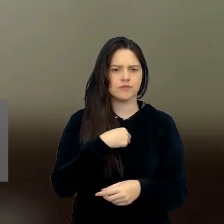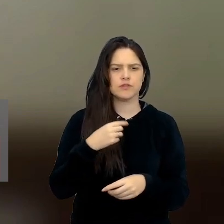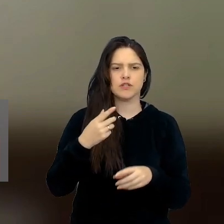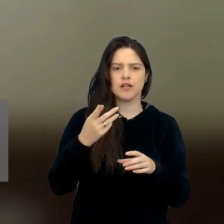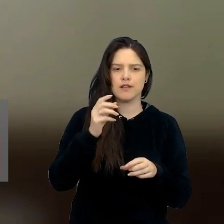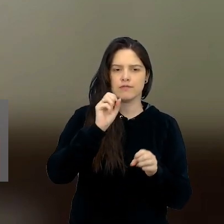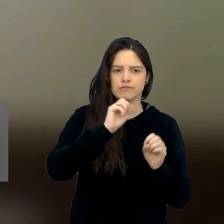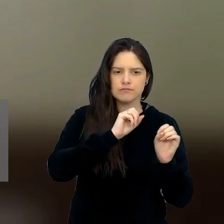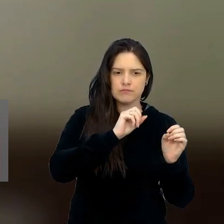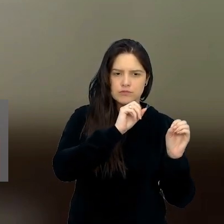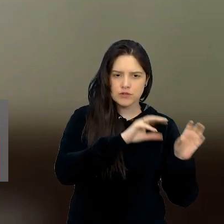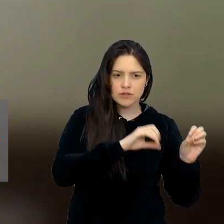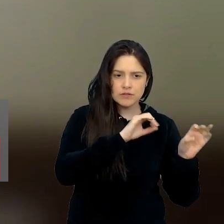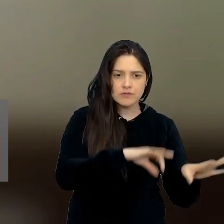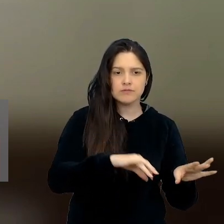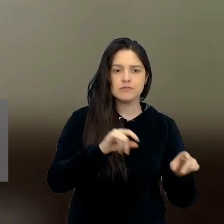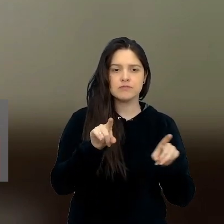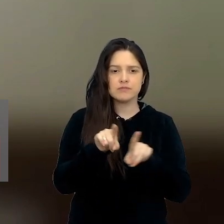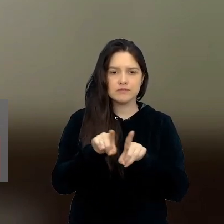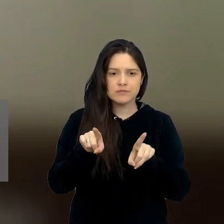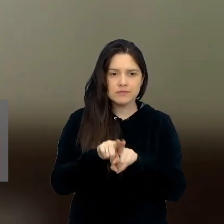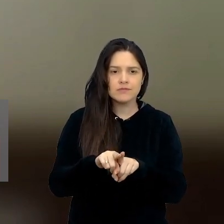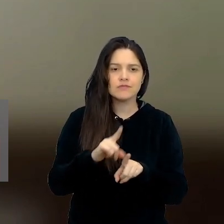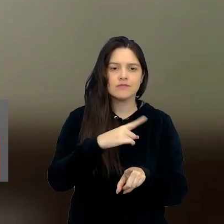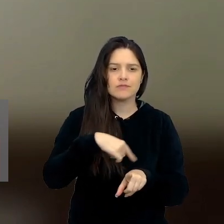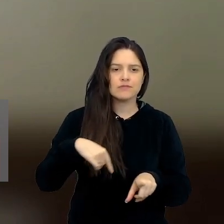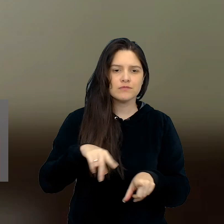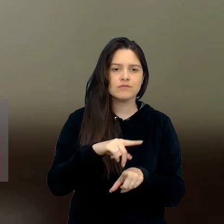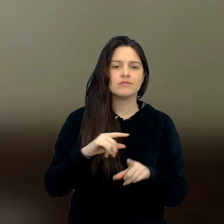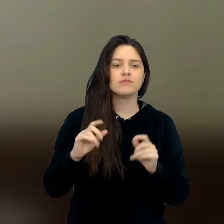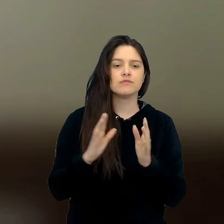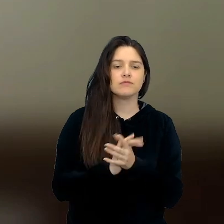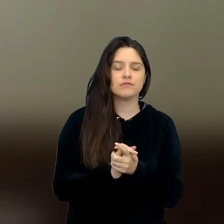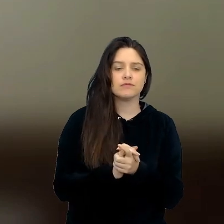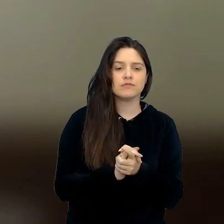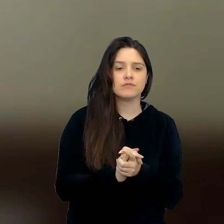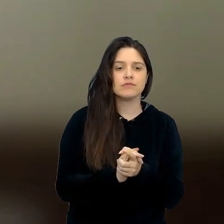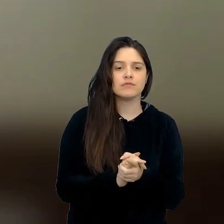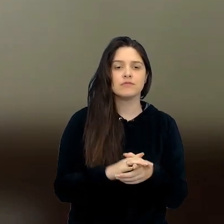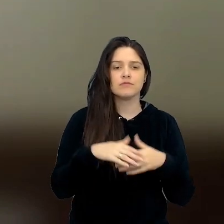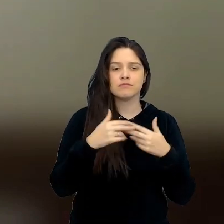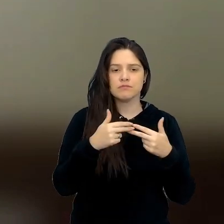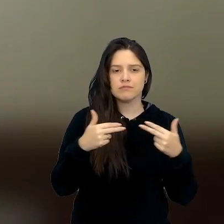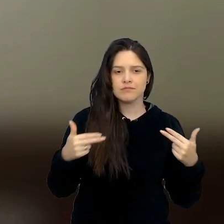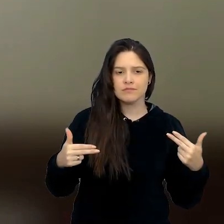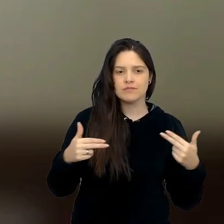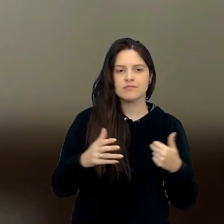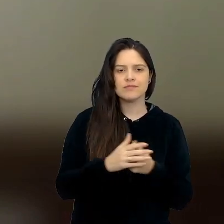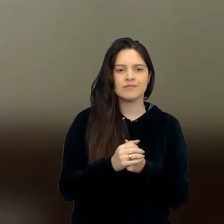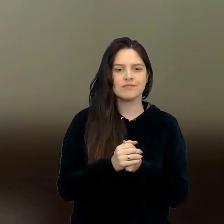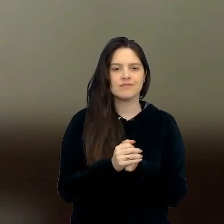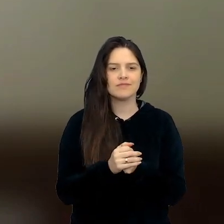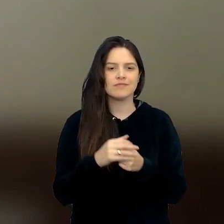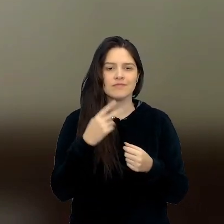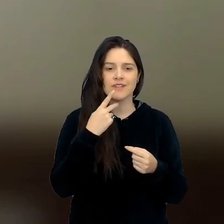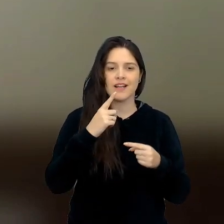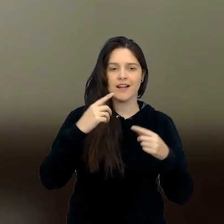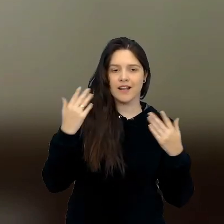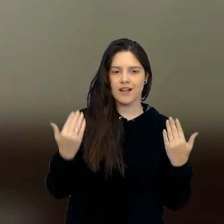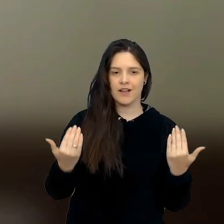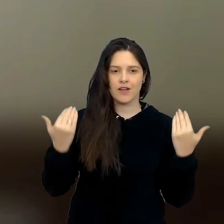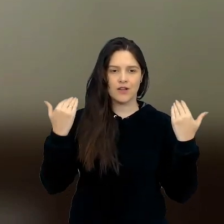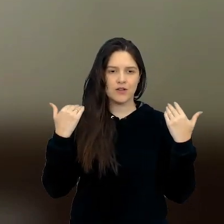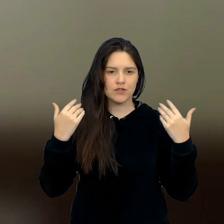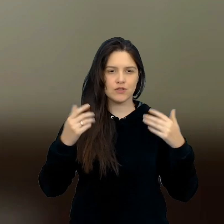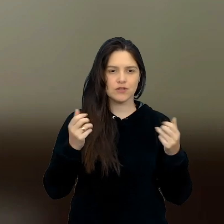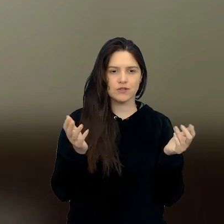os cabelos castanhos claros, uso uma armação de óculos preto. No fundo meu é um borrado aqui, mais ou menos um amadeirado.